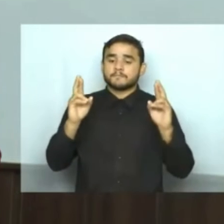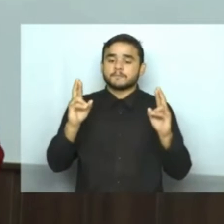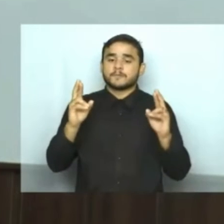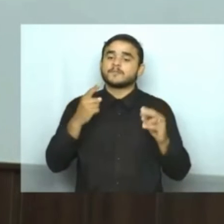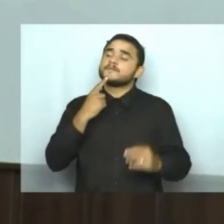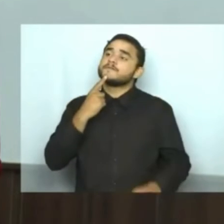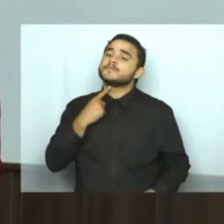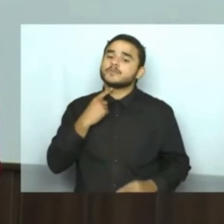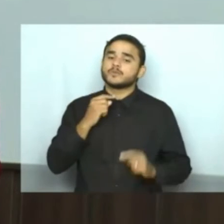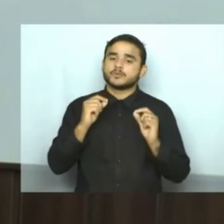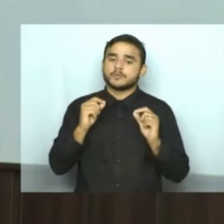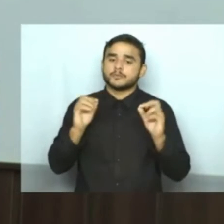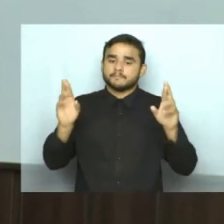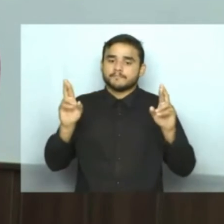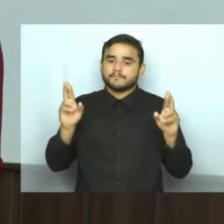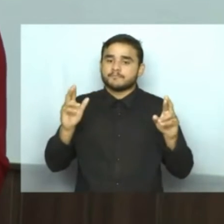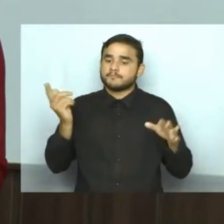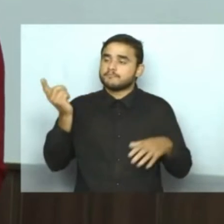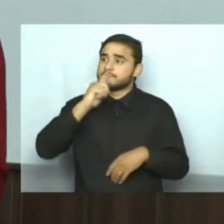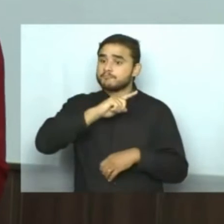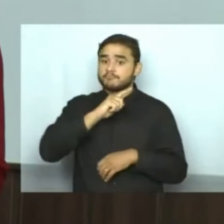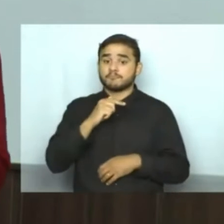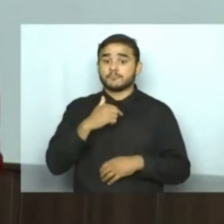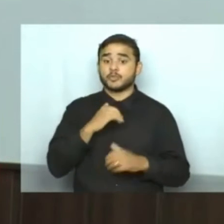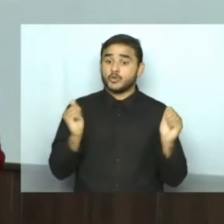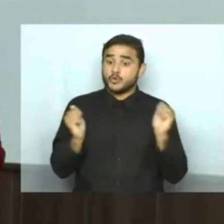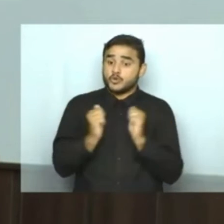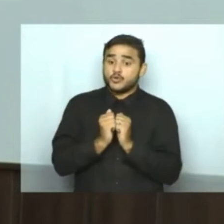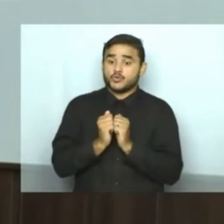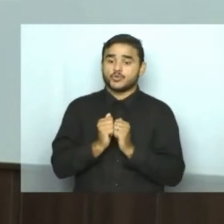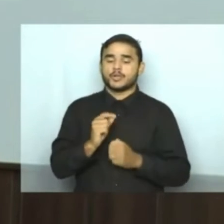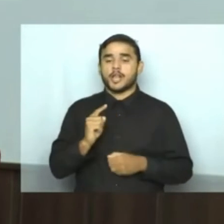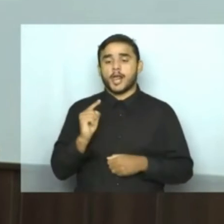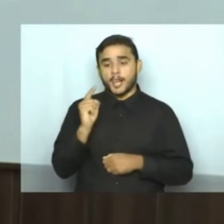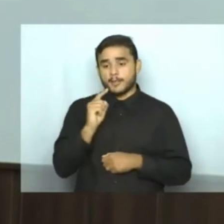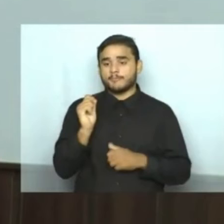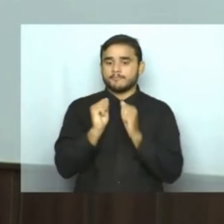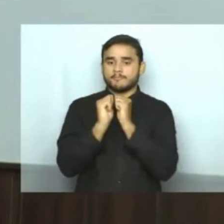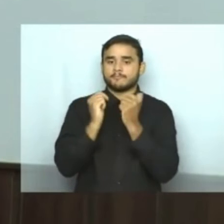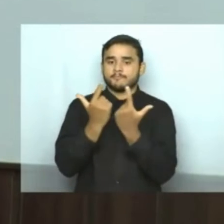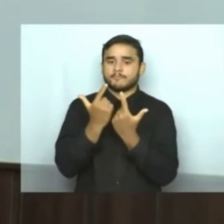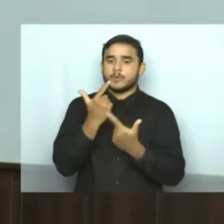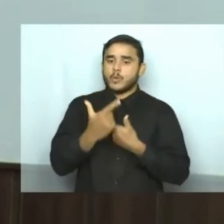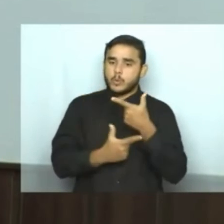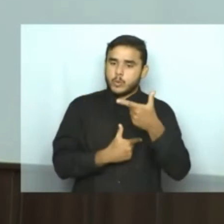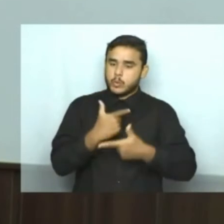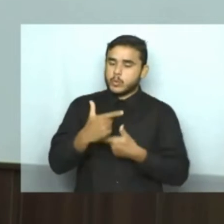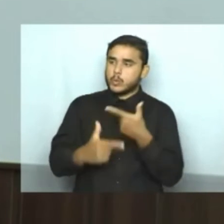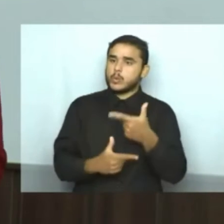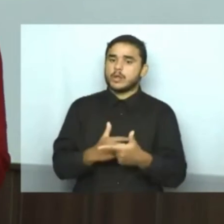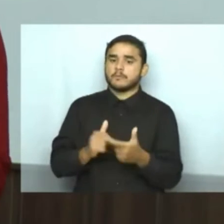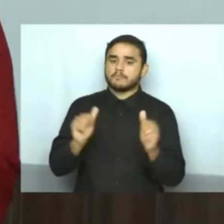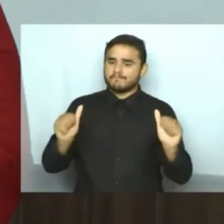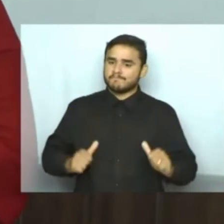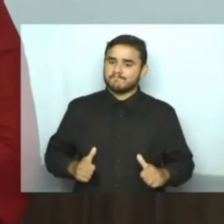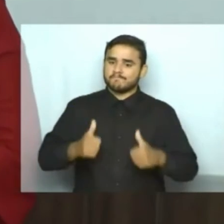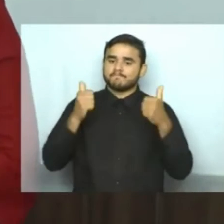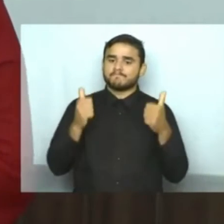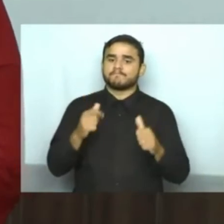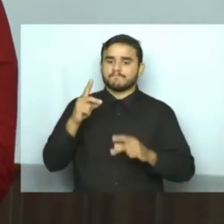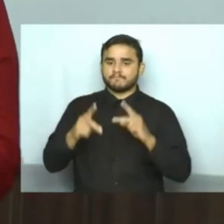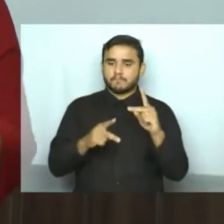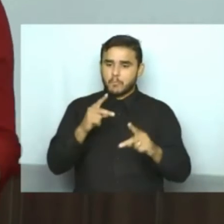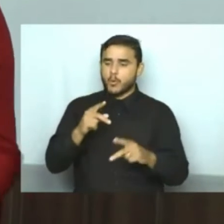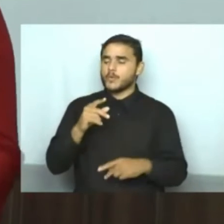eles muito sucesso na Assembleia. Nós estaremos já lá juntos, lutando por melhores condições de vida para o